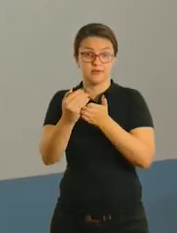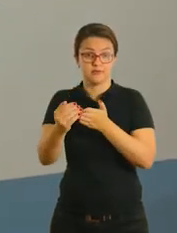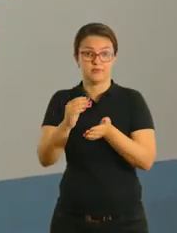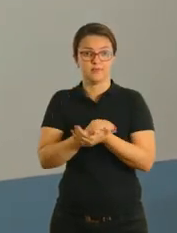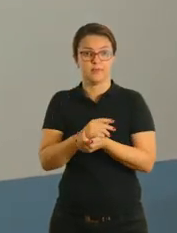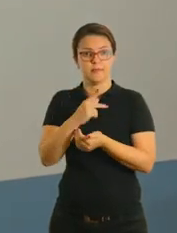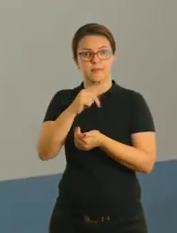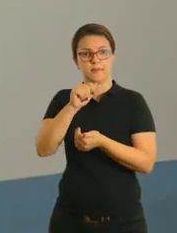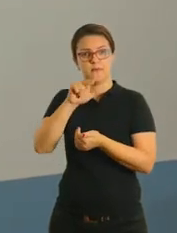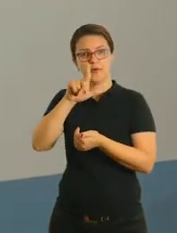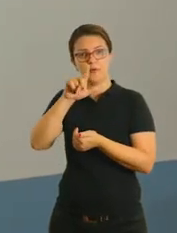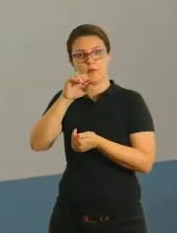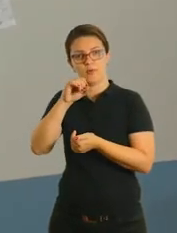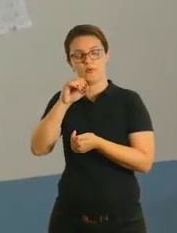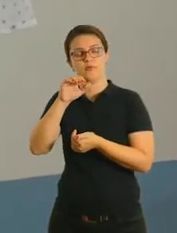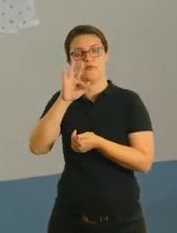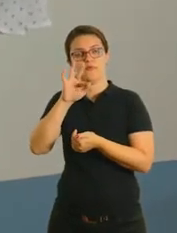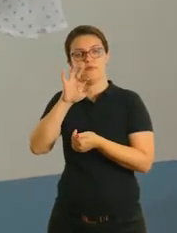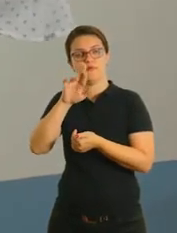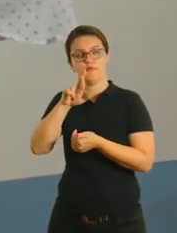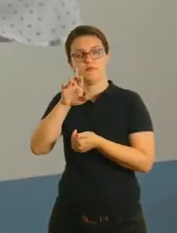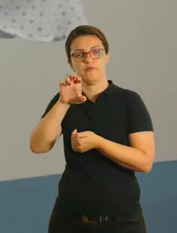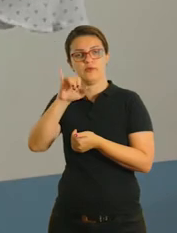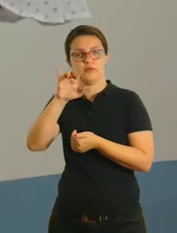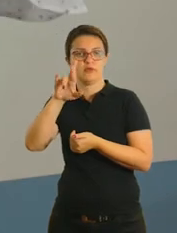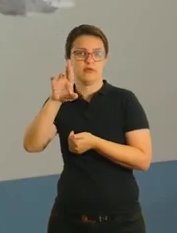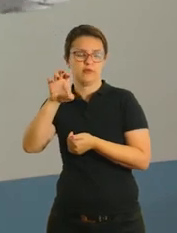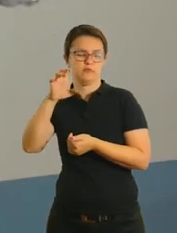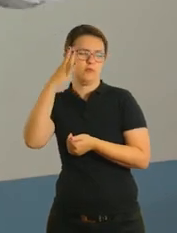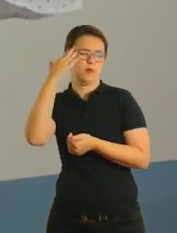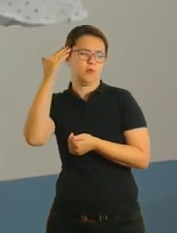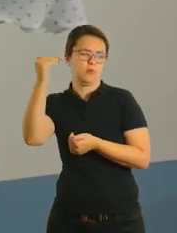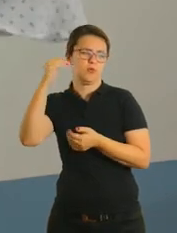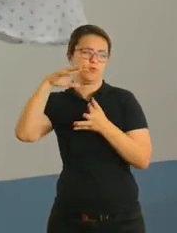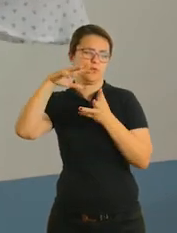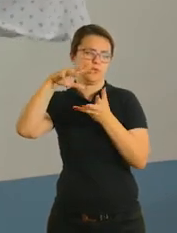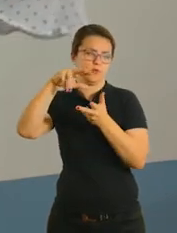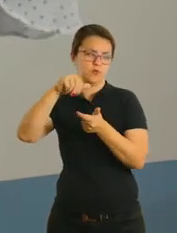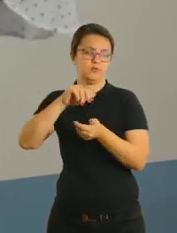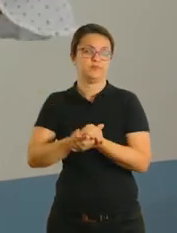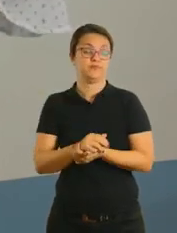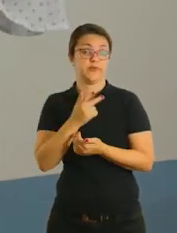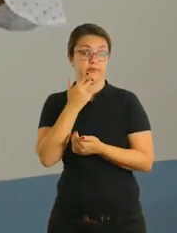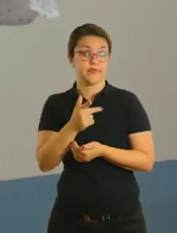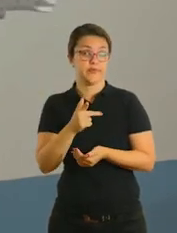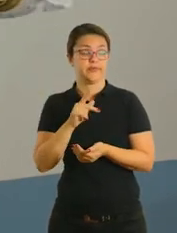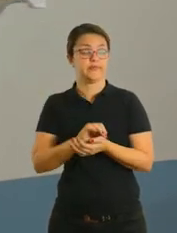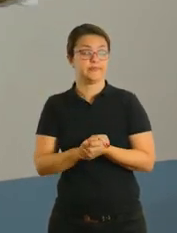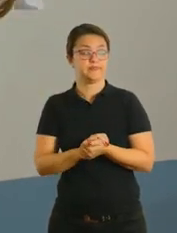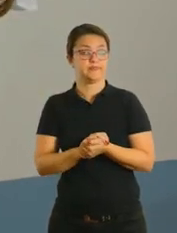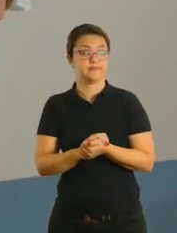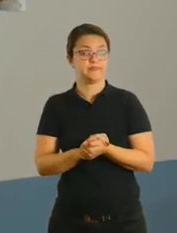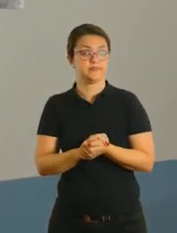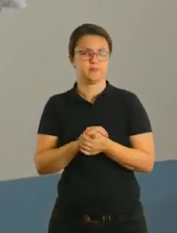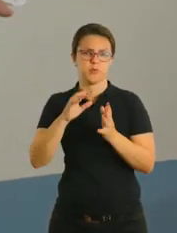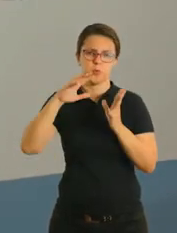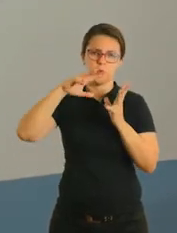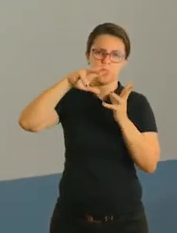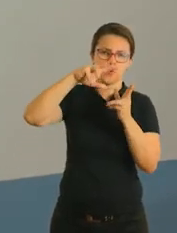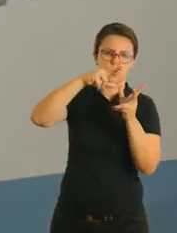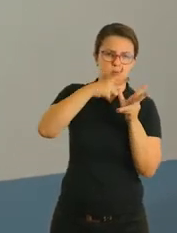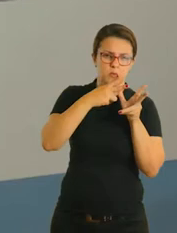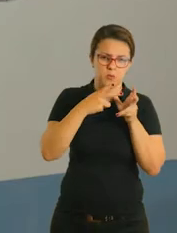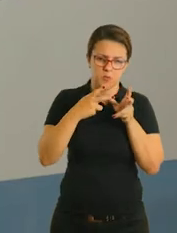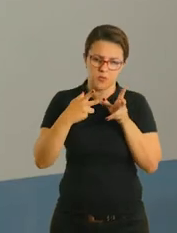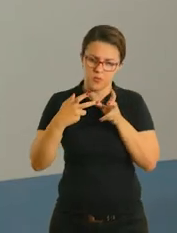educador brasileiro reconhecido internacionalmente. Ele diz assim: a leitura de mundo precede a leitura